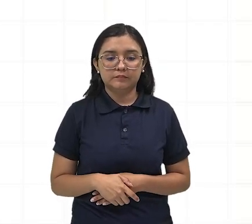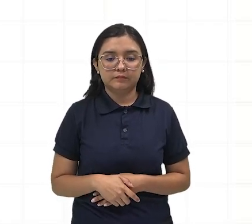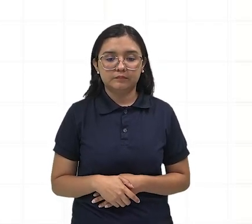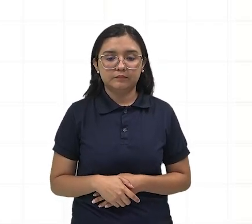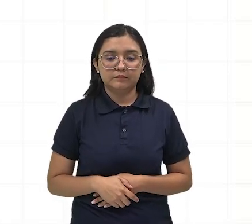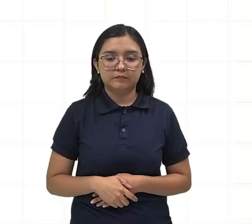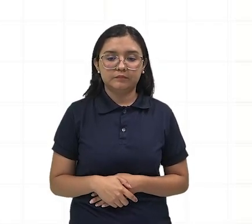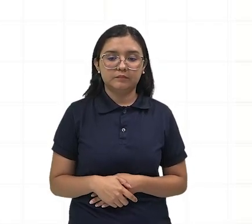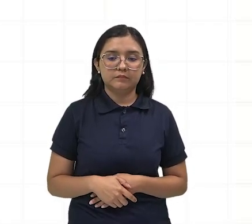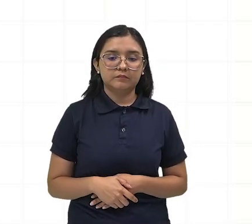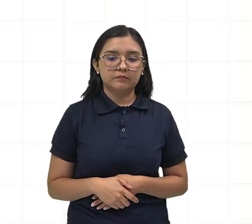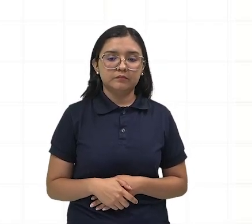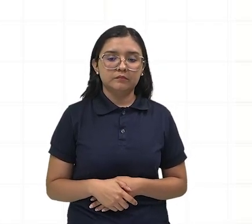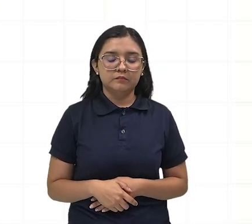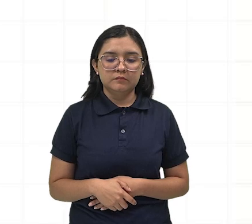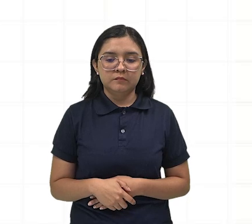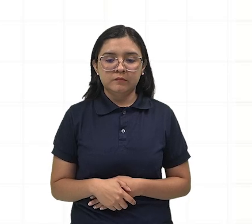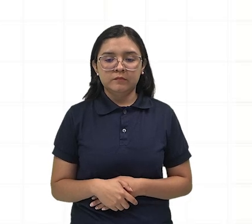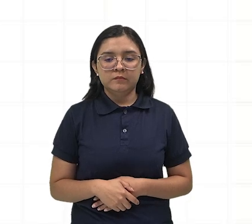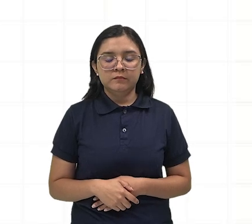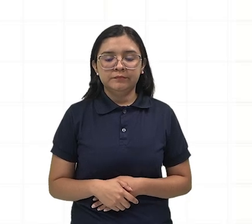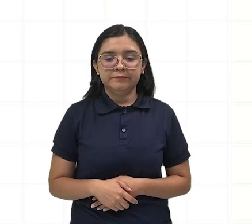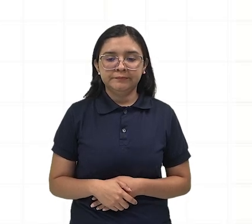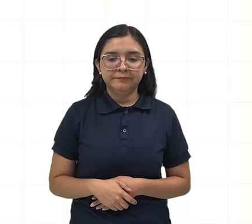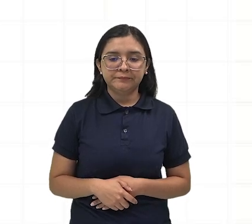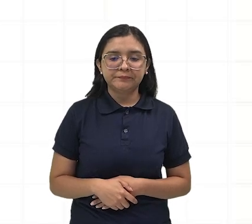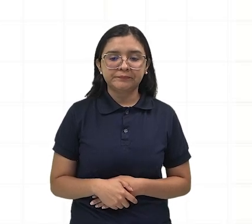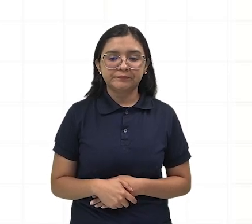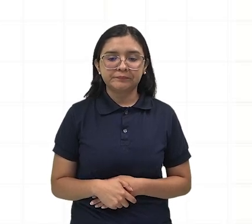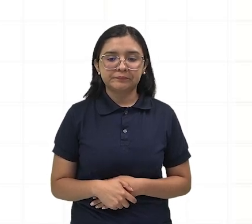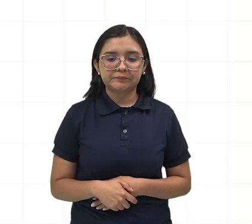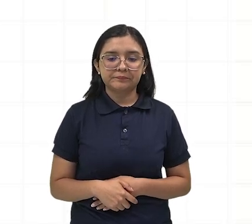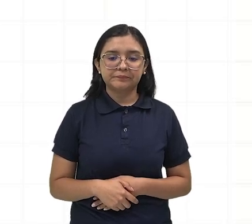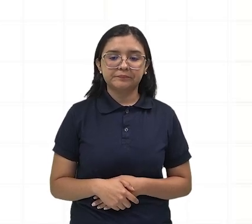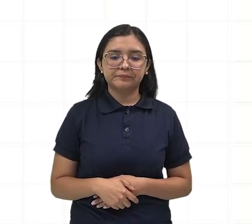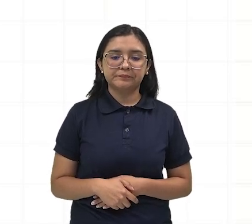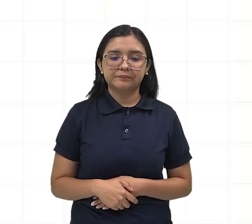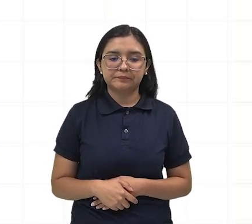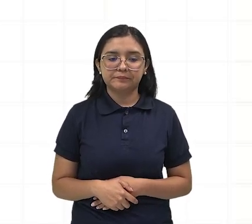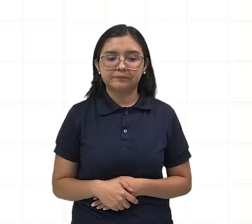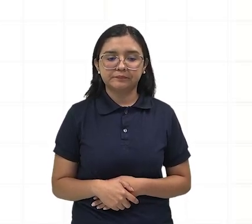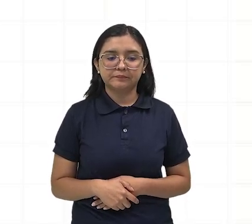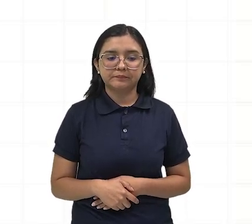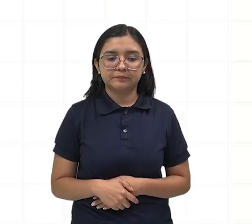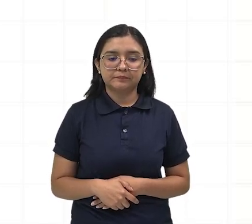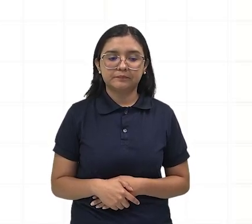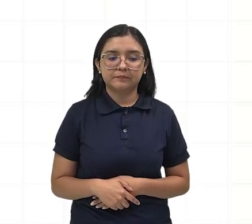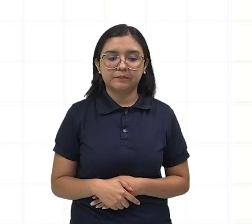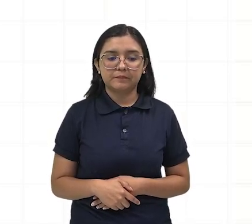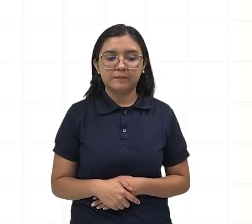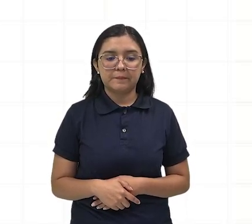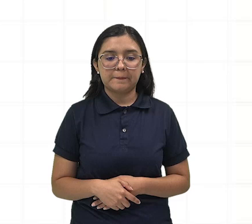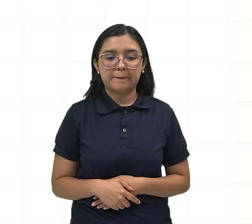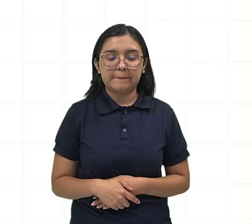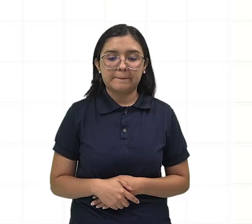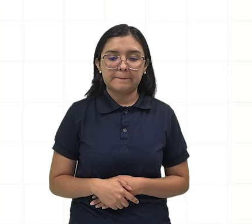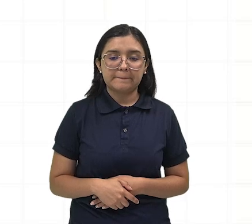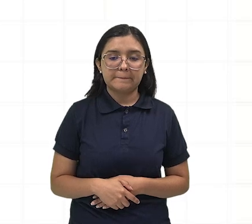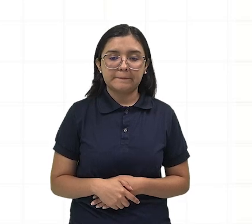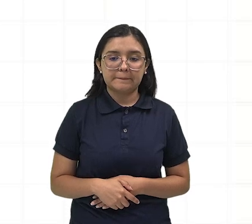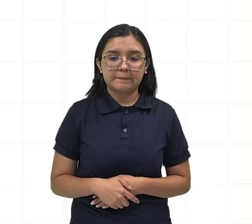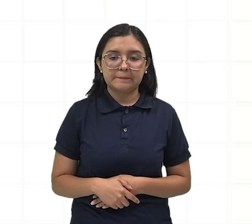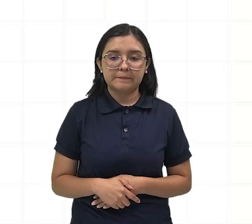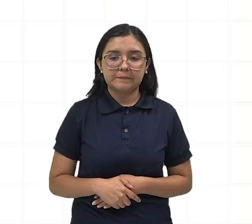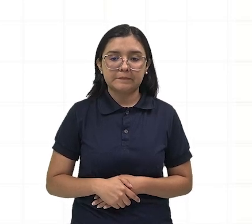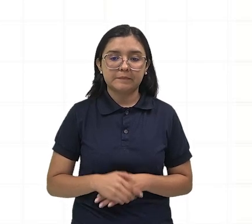Com uma extremidade nos pontos do círculo e situados no mesmo semi-espaço dos determinados